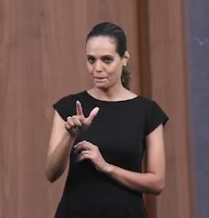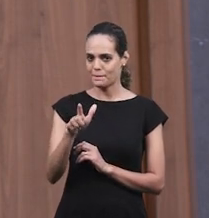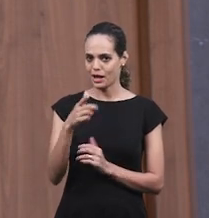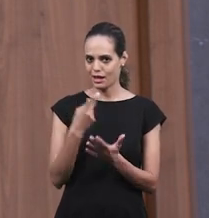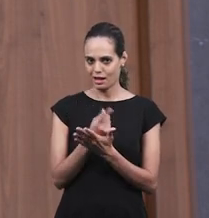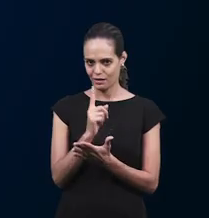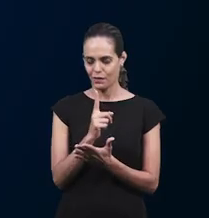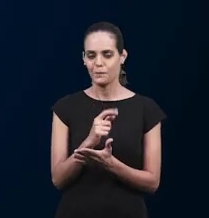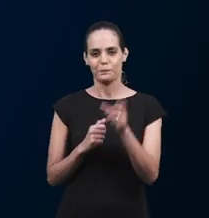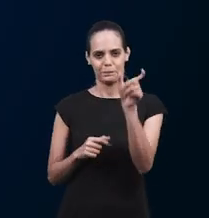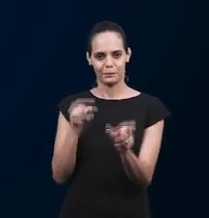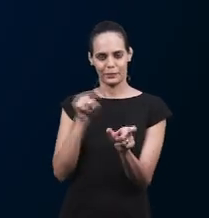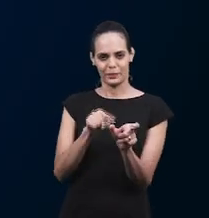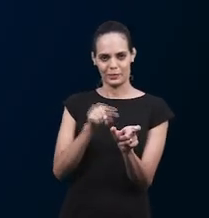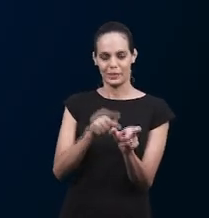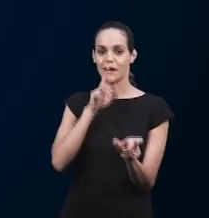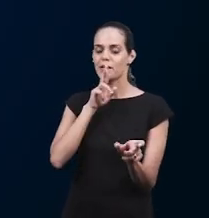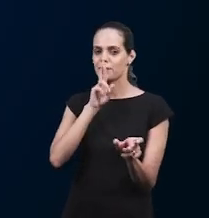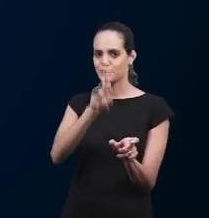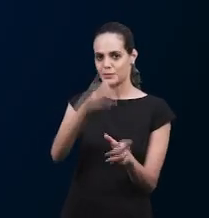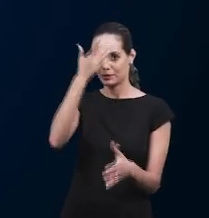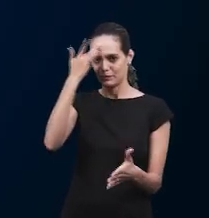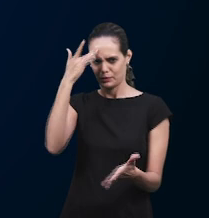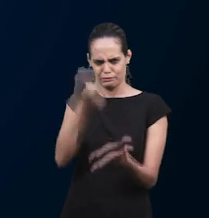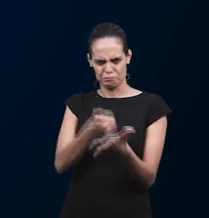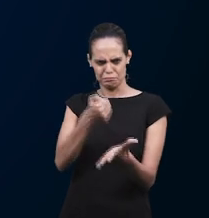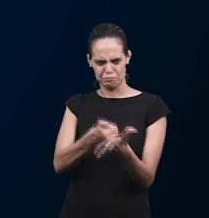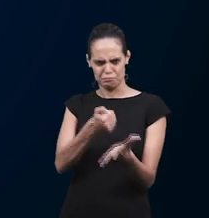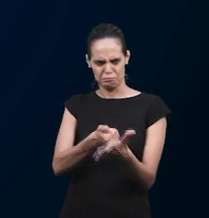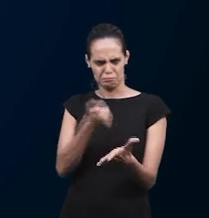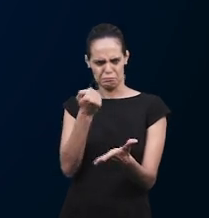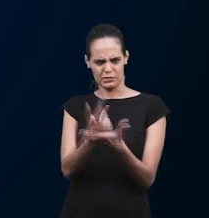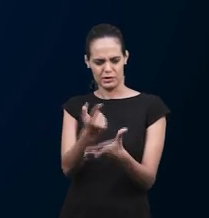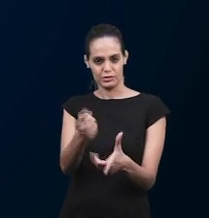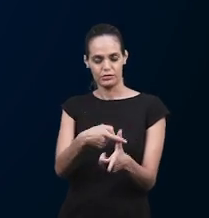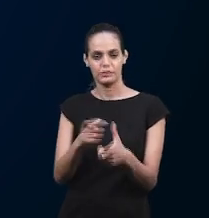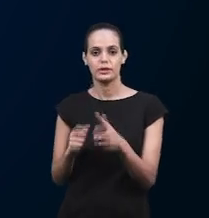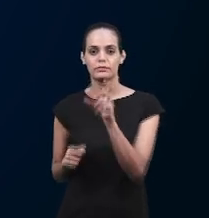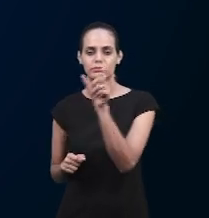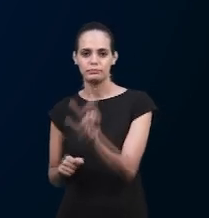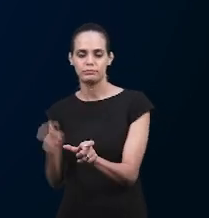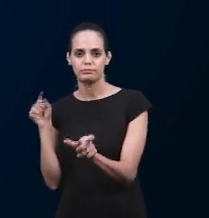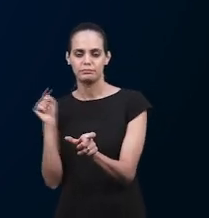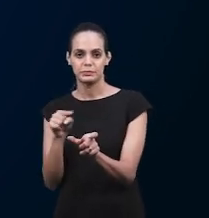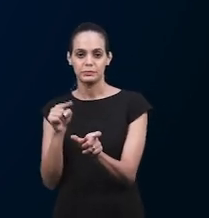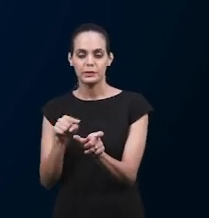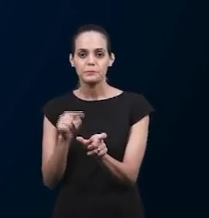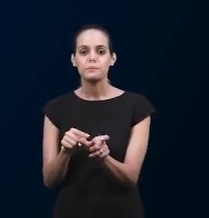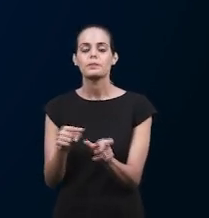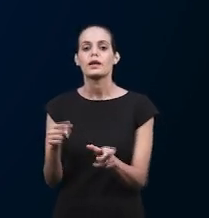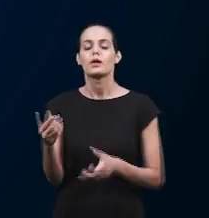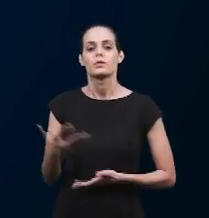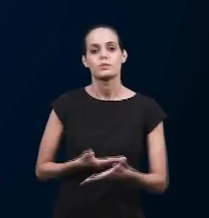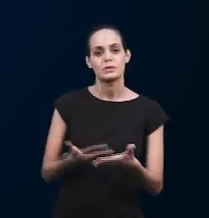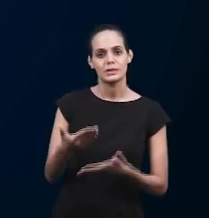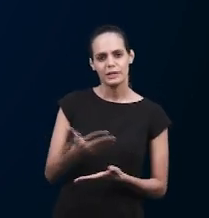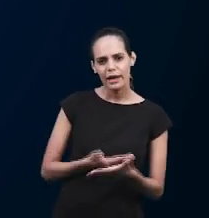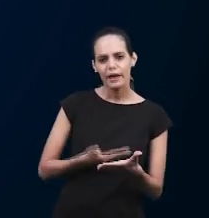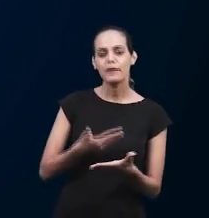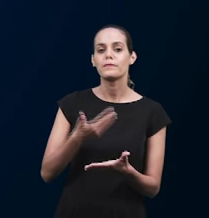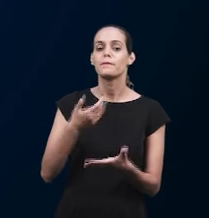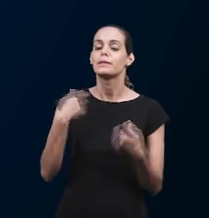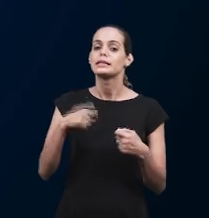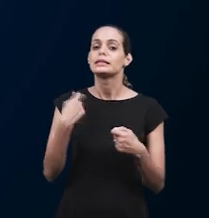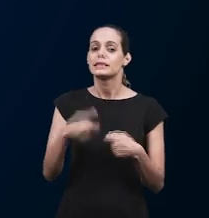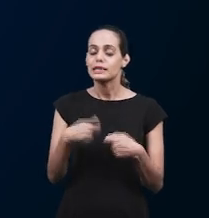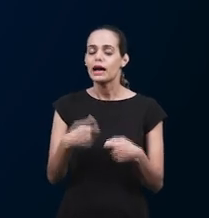bem? A resposta é o credor. A paz do Senhor Jesus. O servo que devia